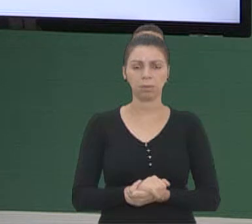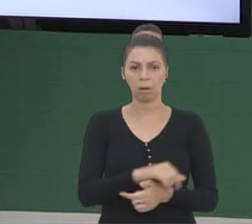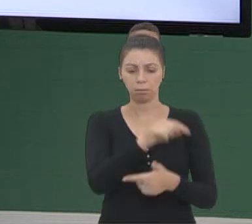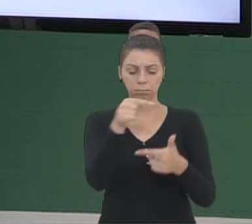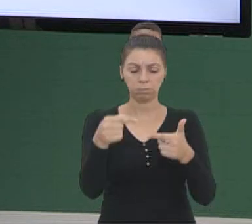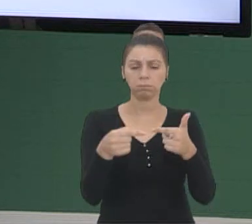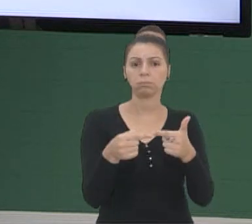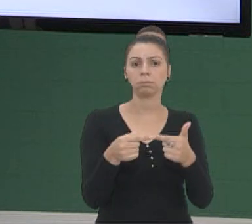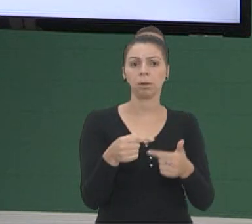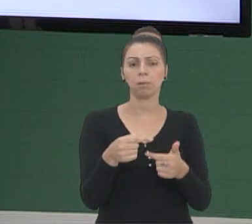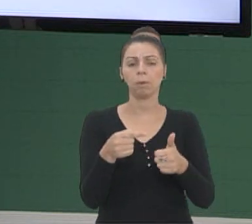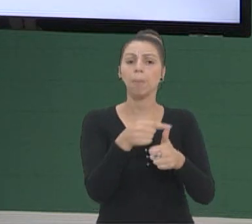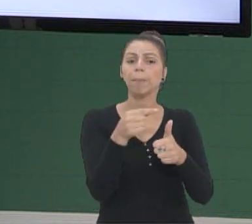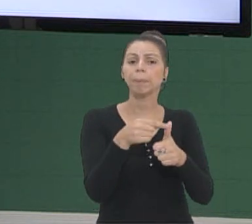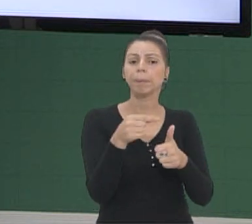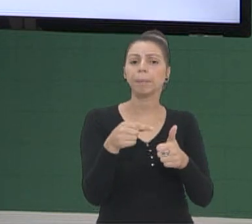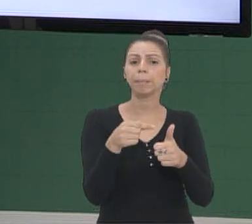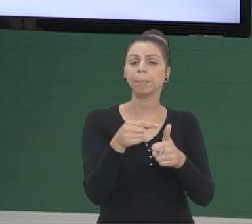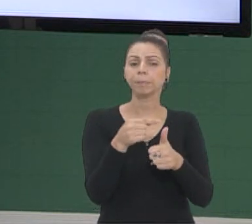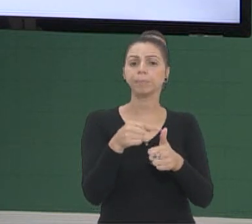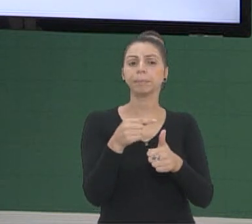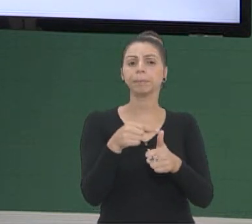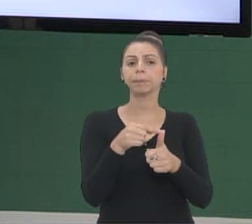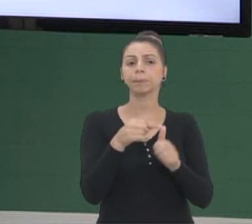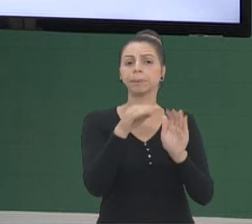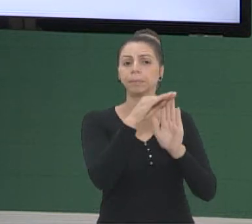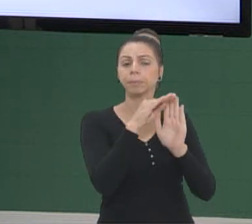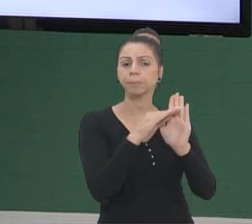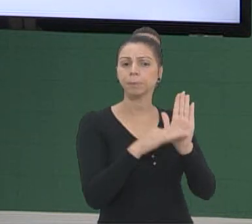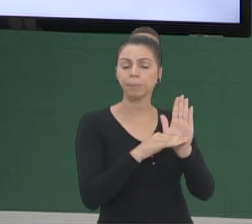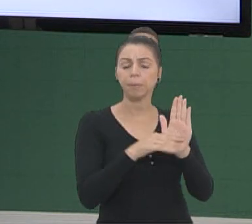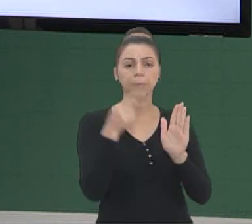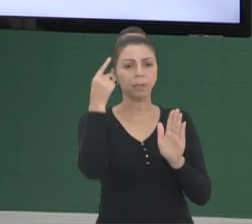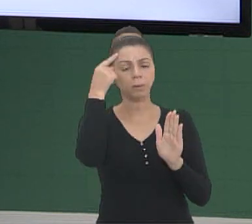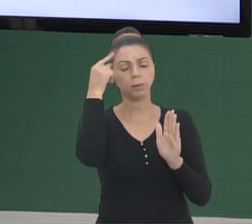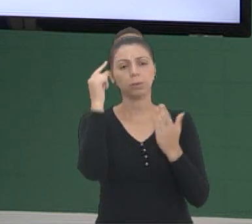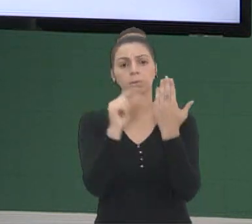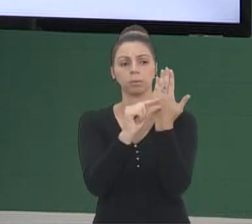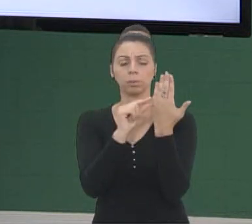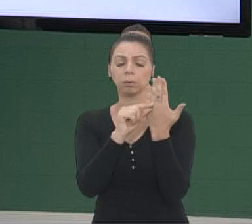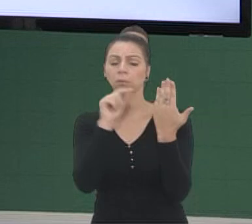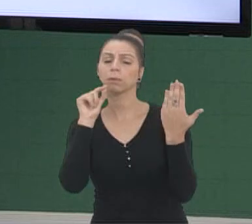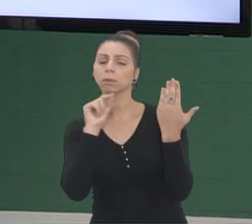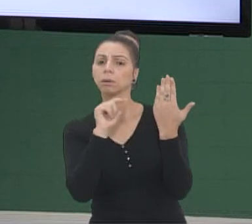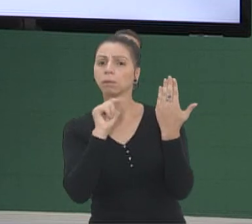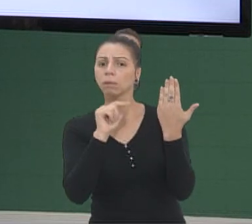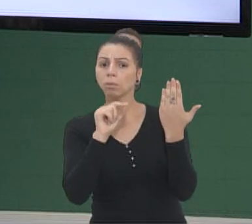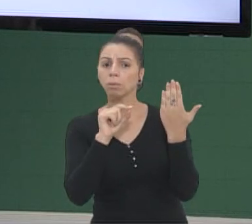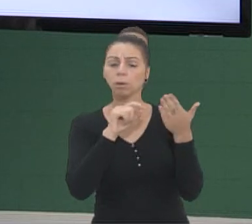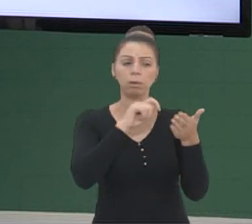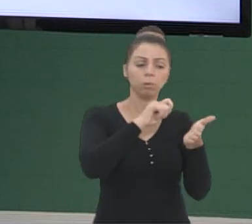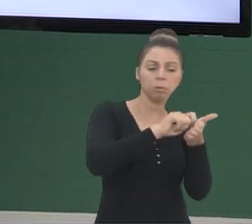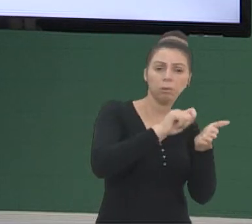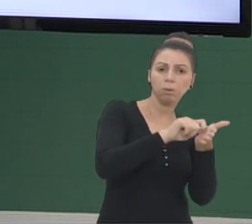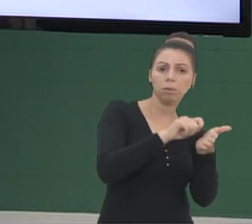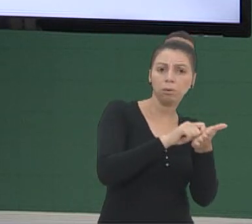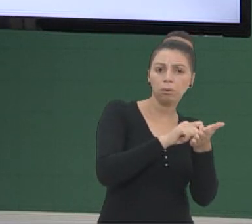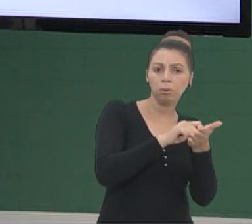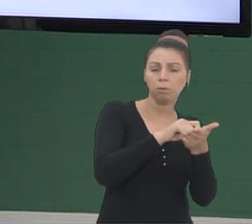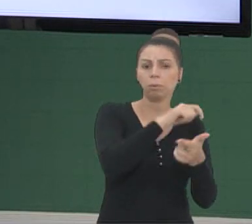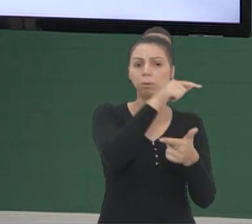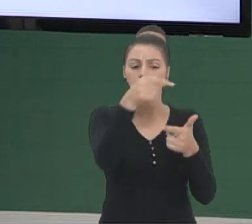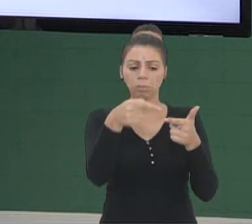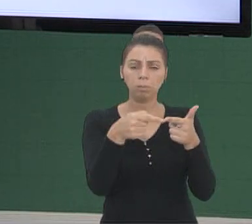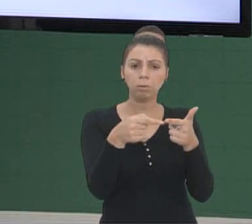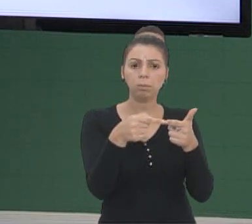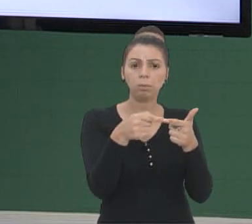primeiro item, a gente pensou no autor. Quem é o autor do texto, quem é o escritor. No segundo item,